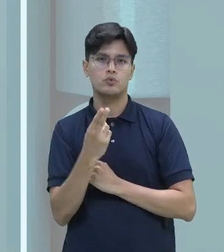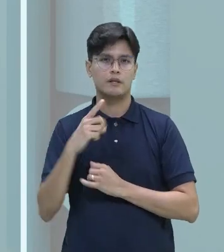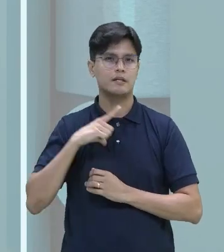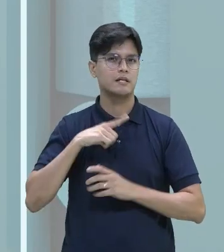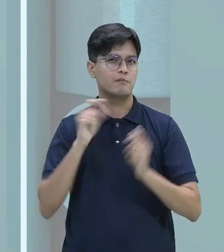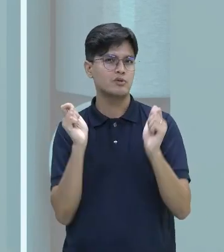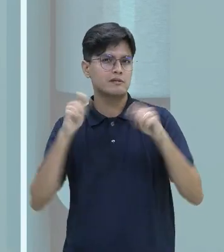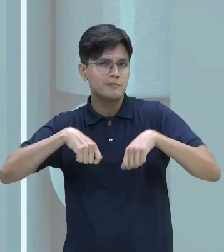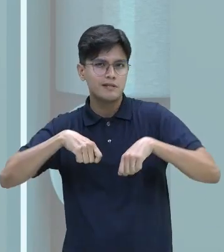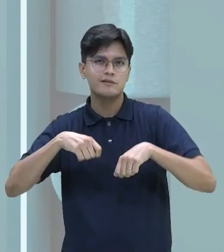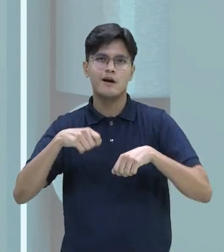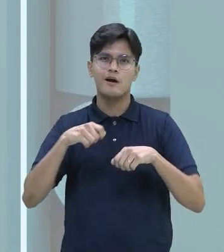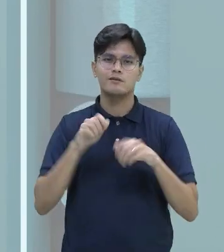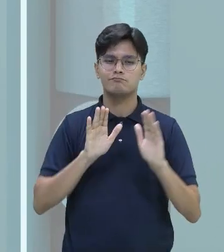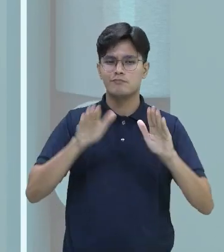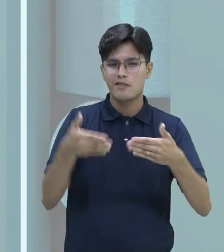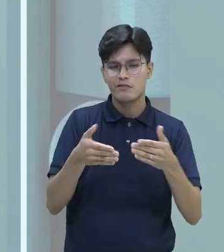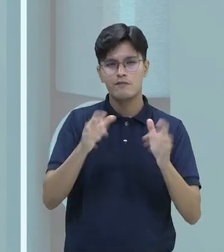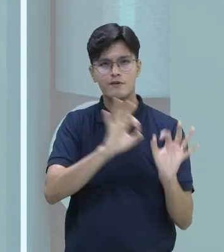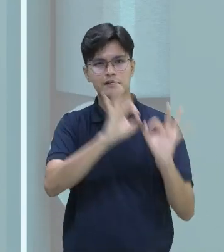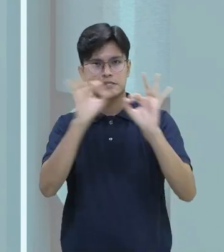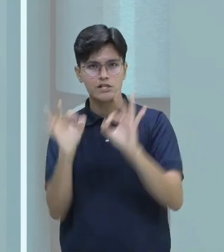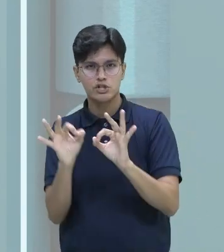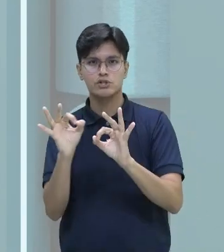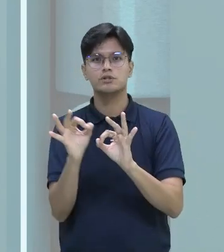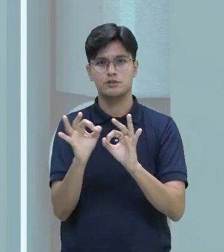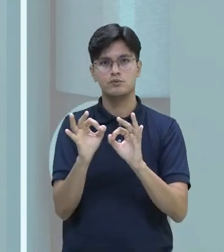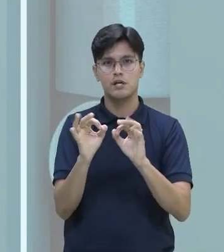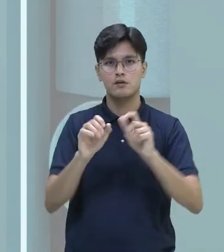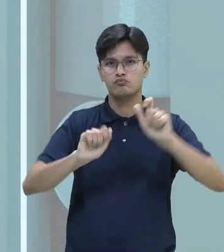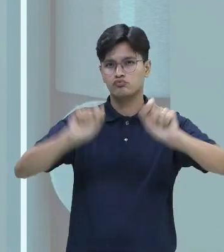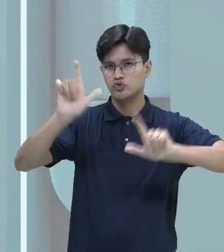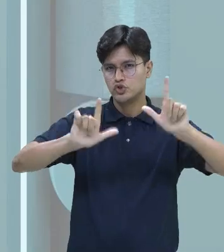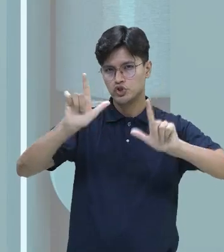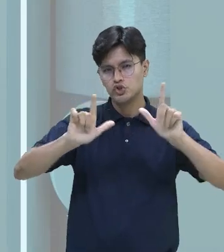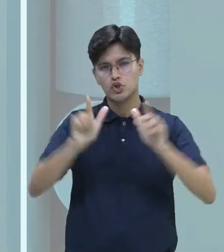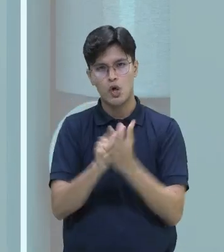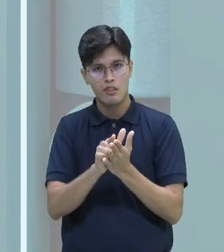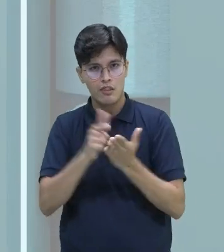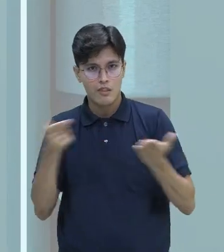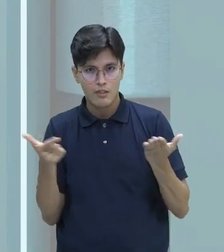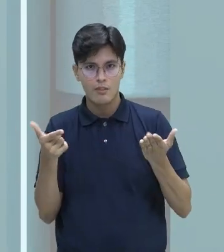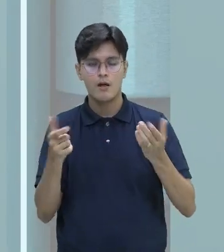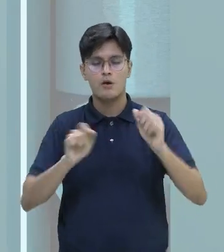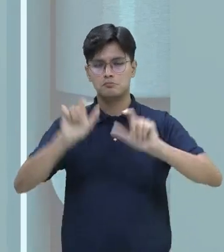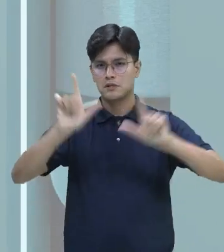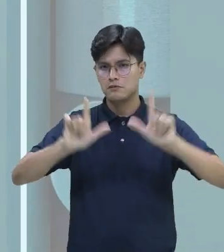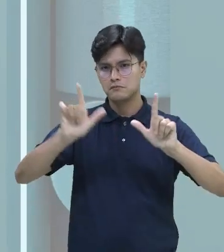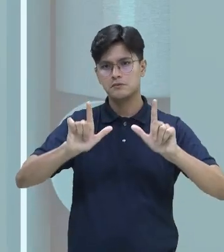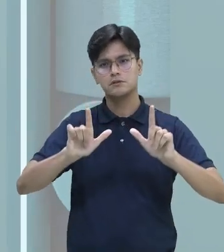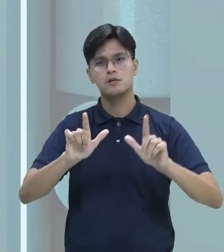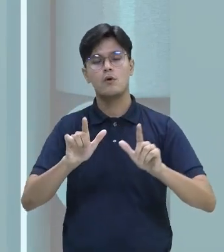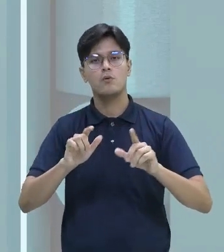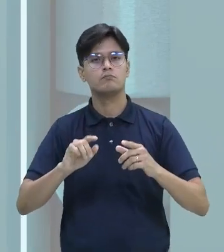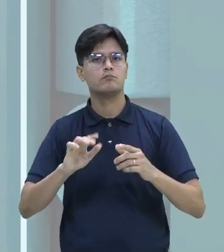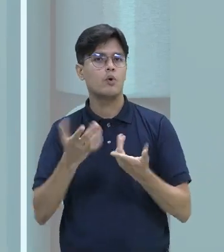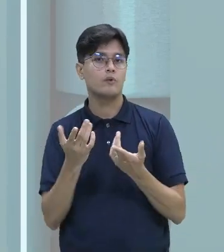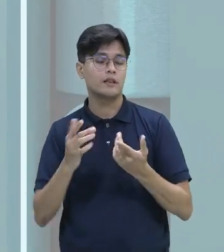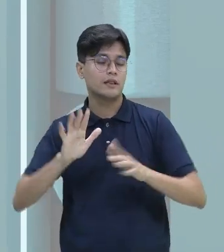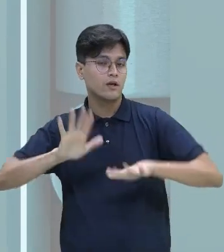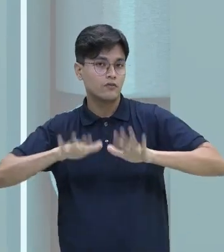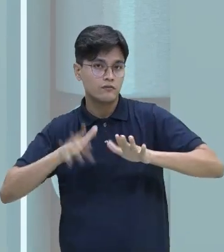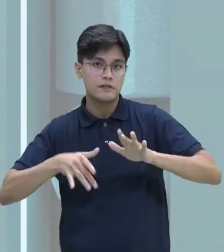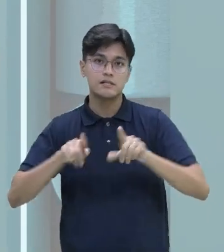já é aí uma fonte importante. Mas, professora, é difícil na minha comunidade. Lembre-se que nós